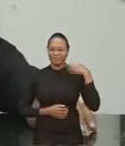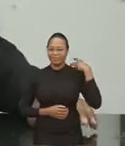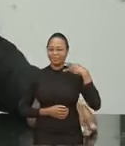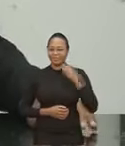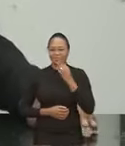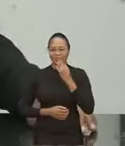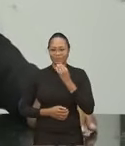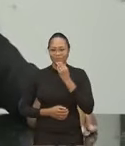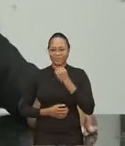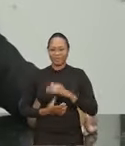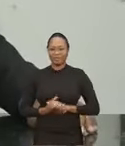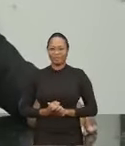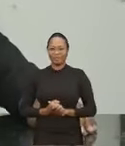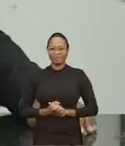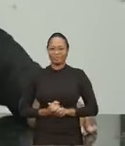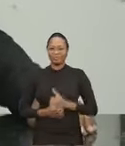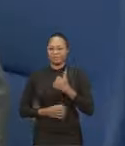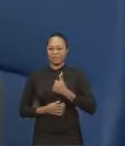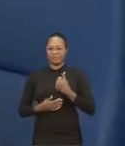do expediente do dia.